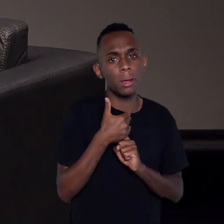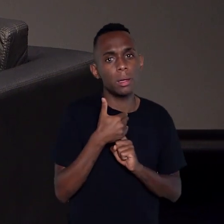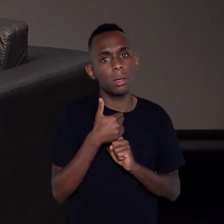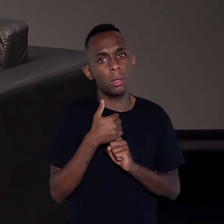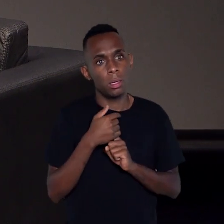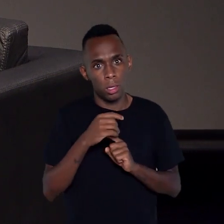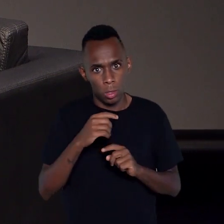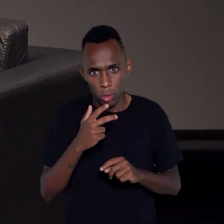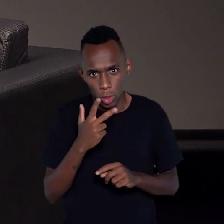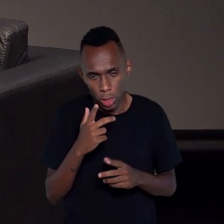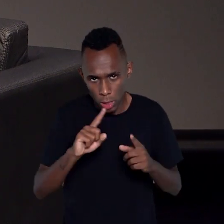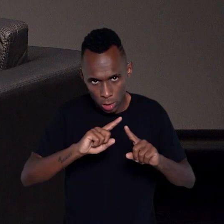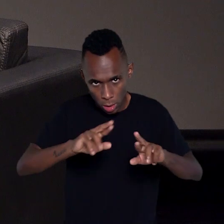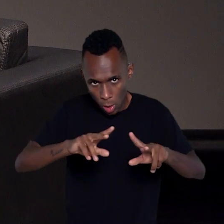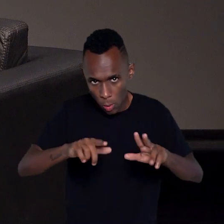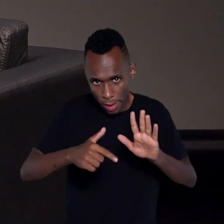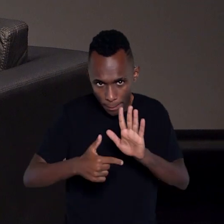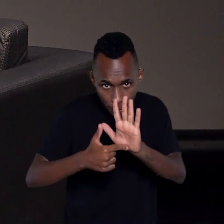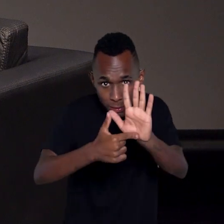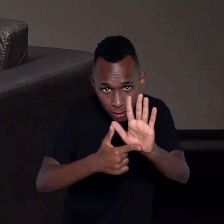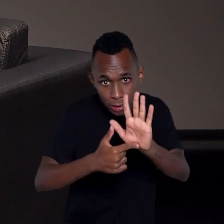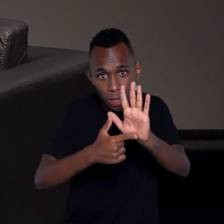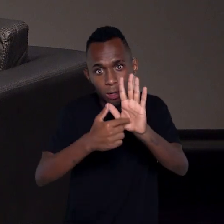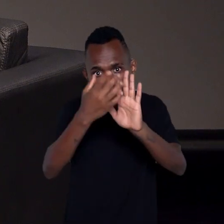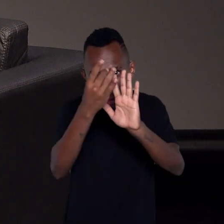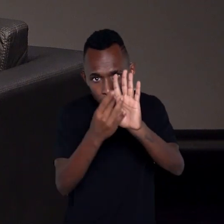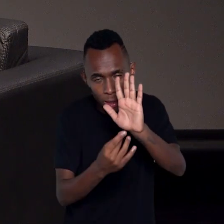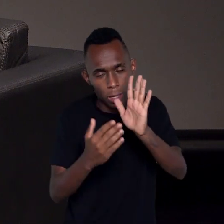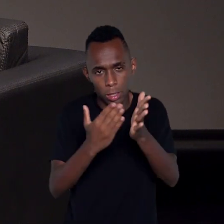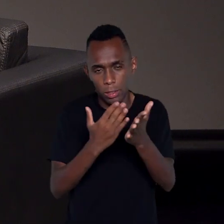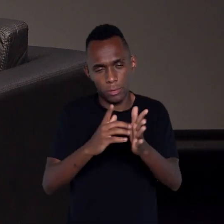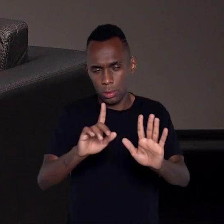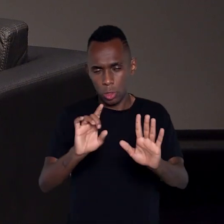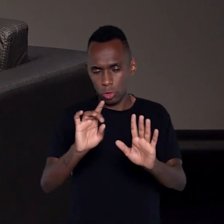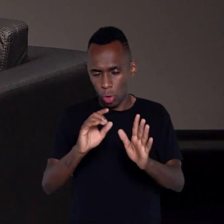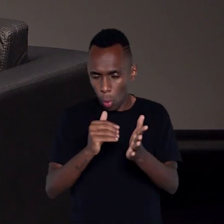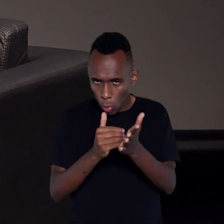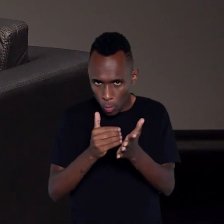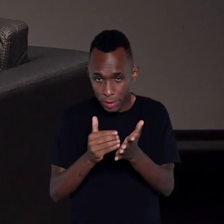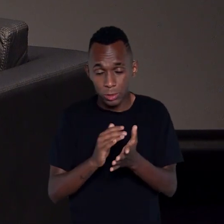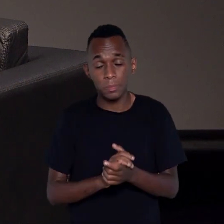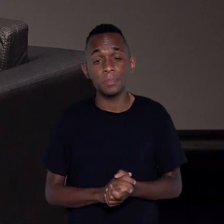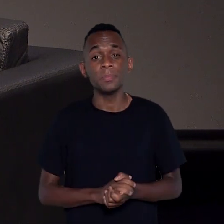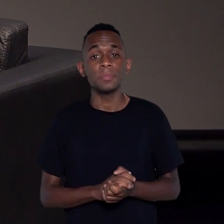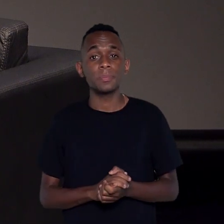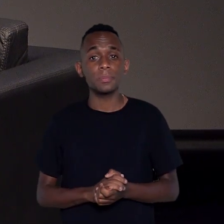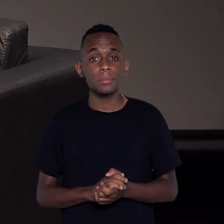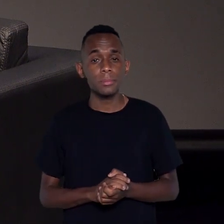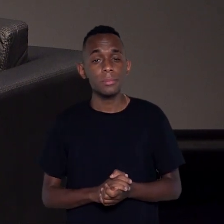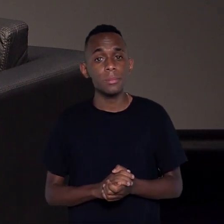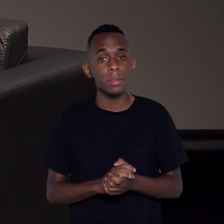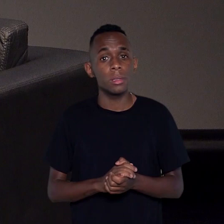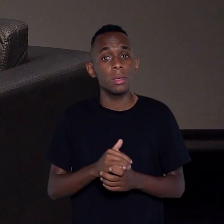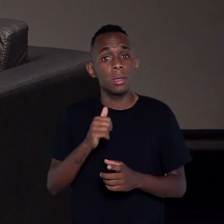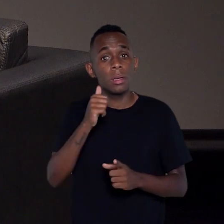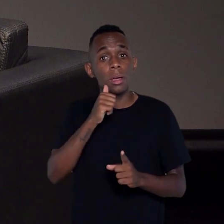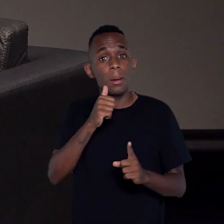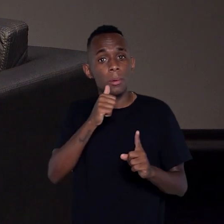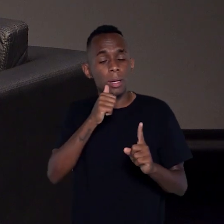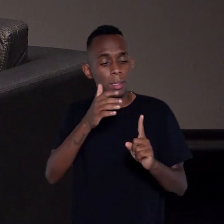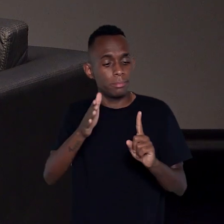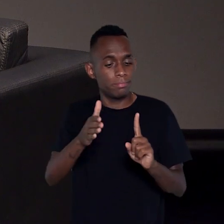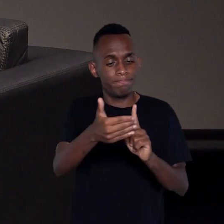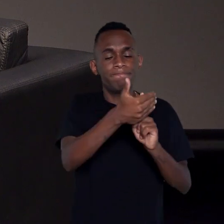aqui eu não estou dando nenhum spoiler, porque o próprio prefácio da obra já introduz dessa maneira. Ela